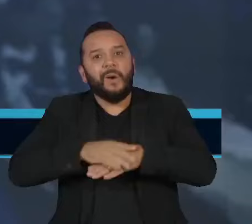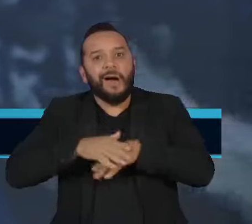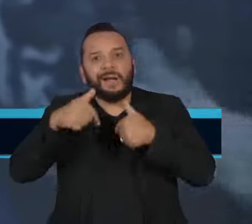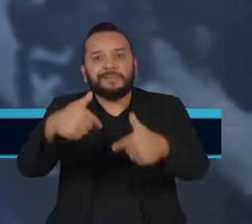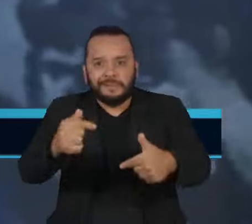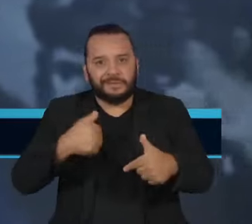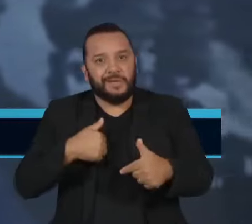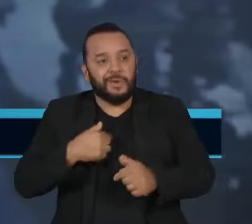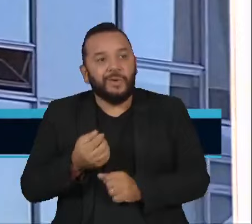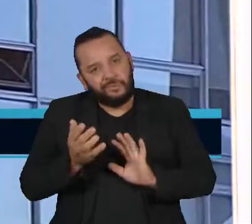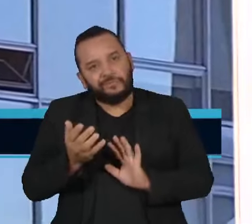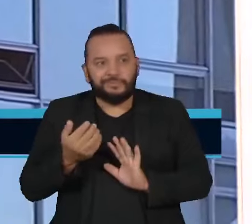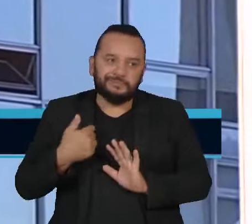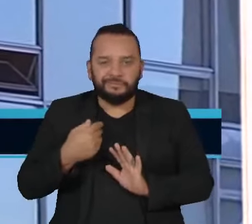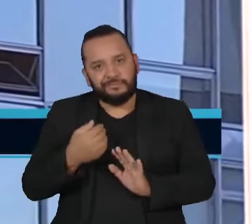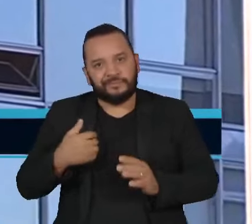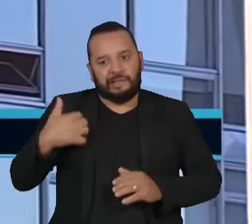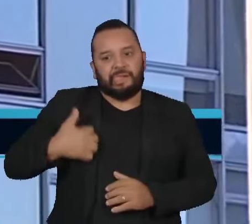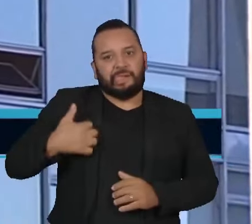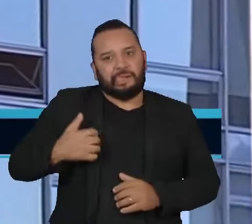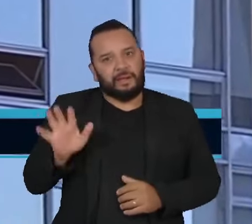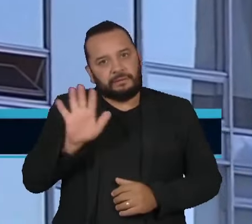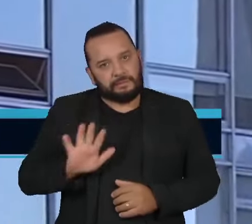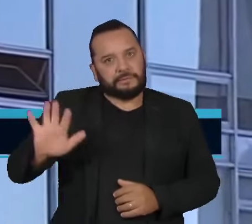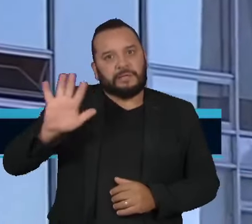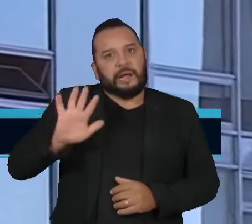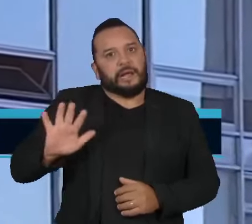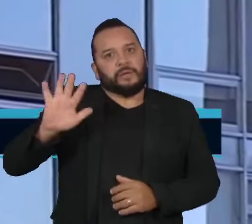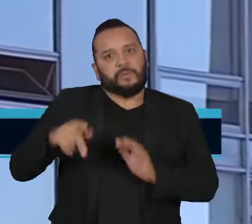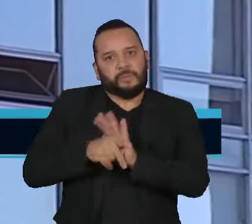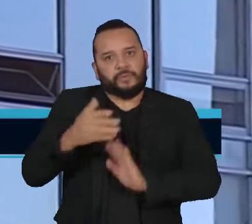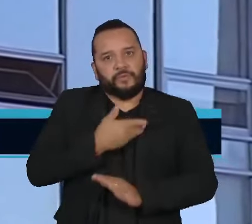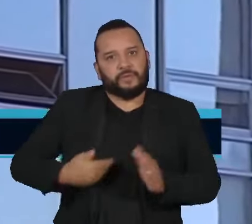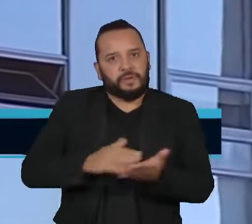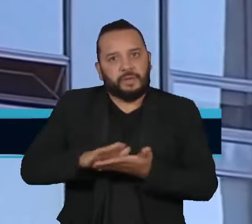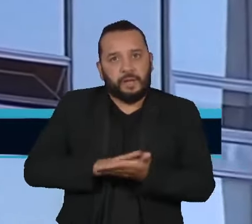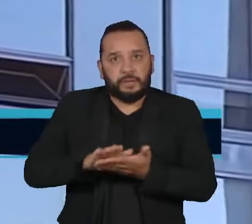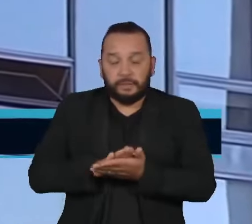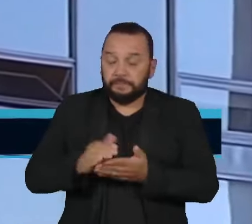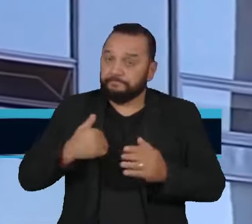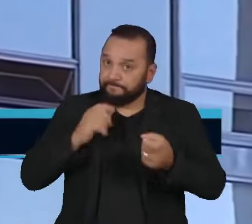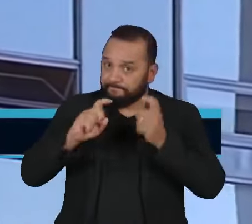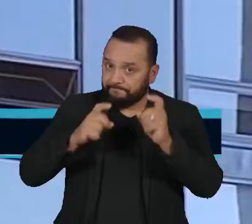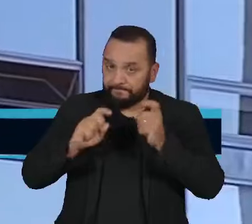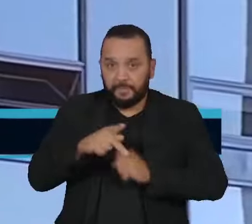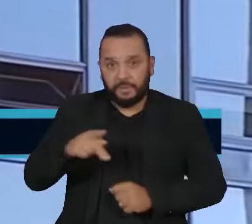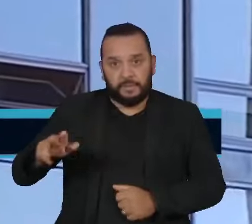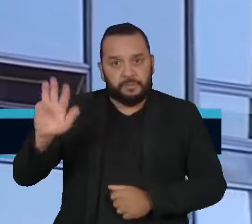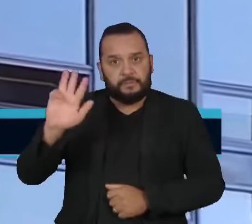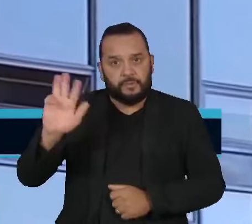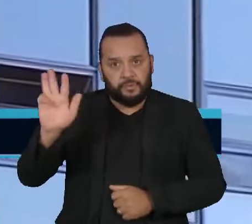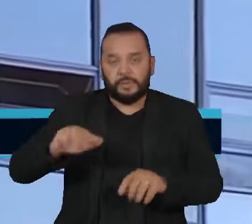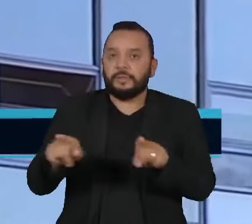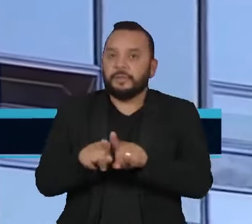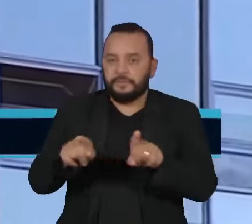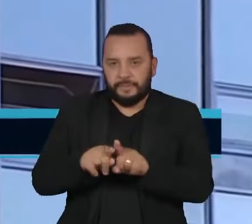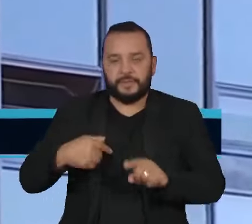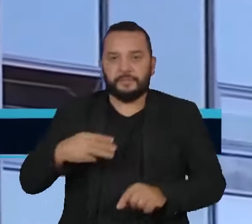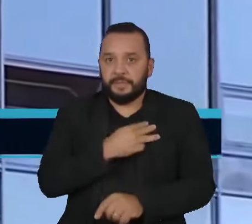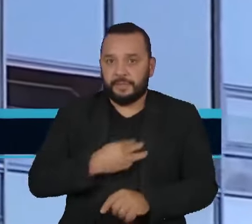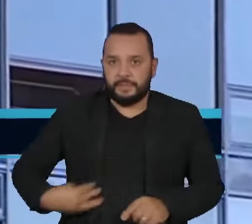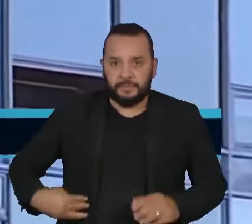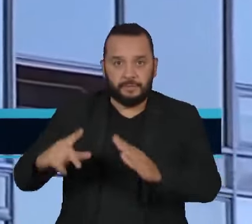político para o governo. A reunião da equipe econômica com o presidente da República e com os ministros palacianos abriu